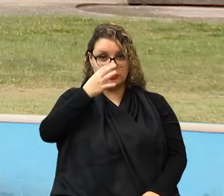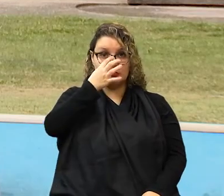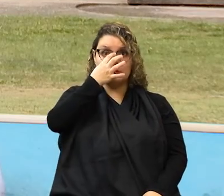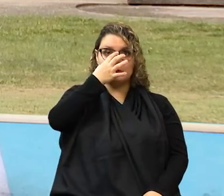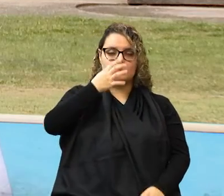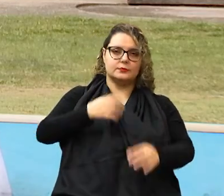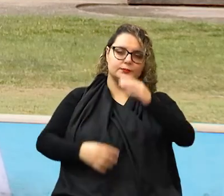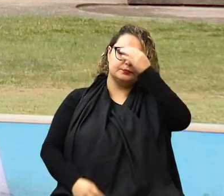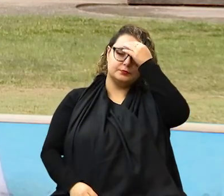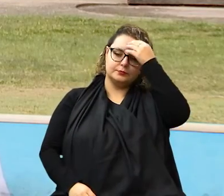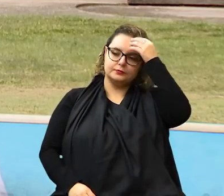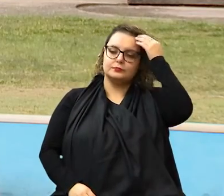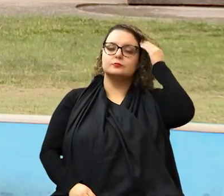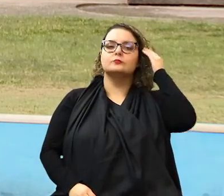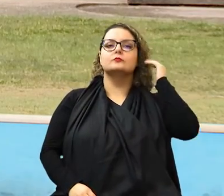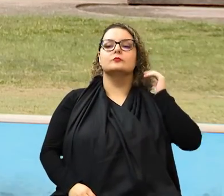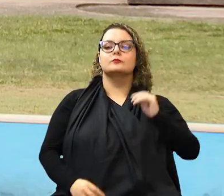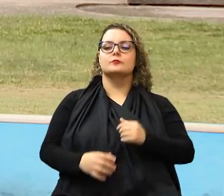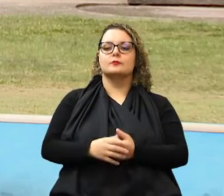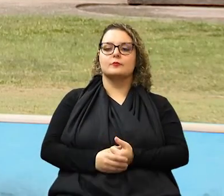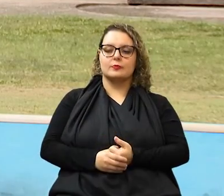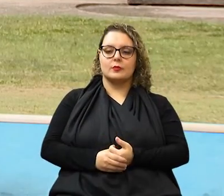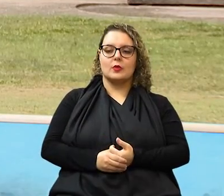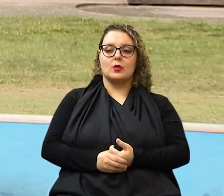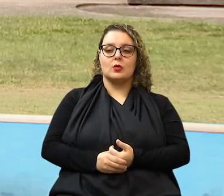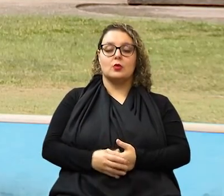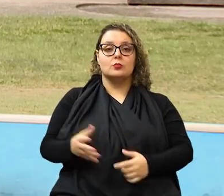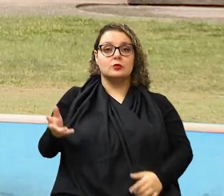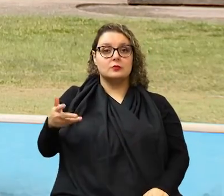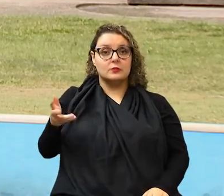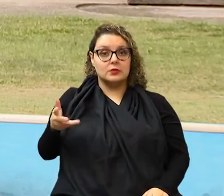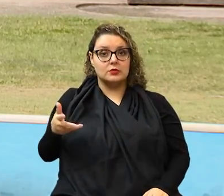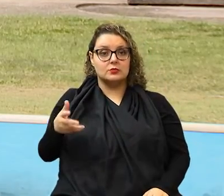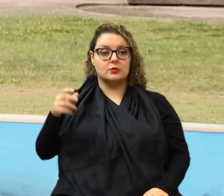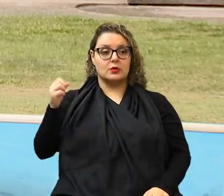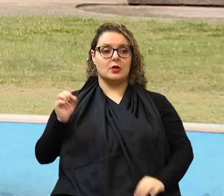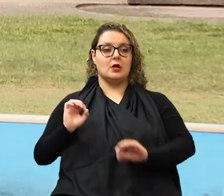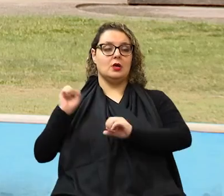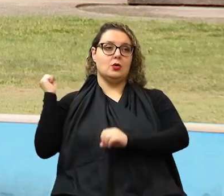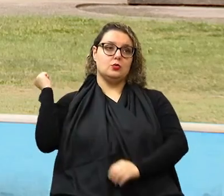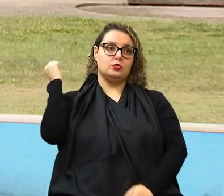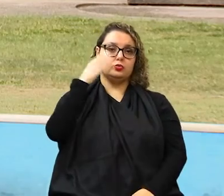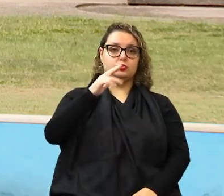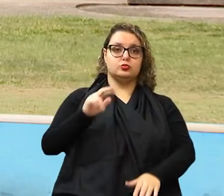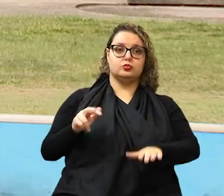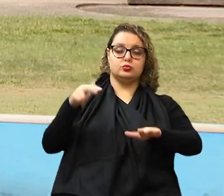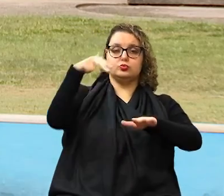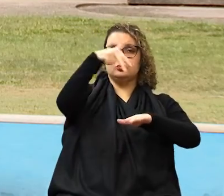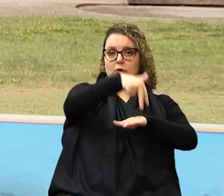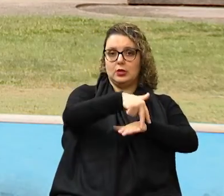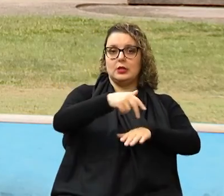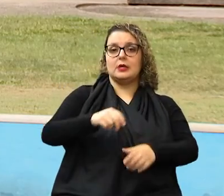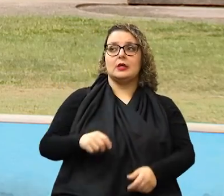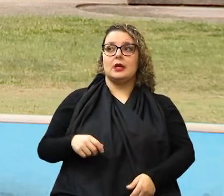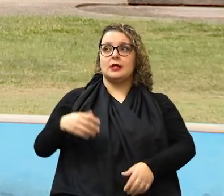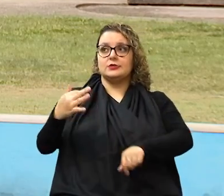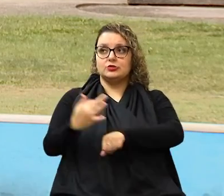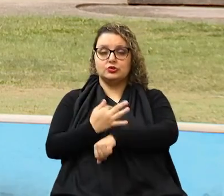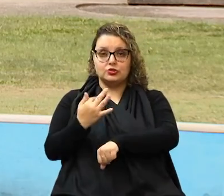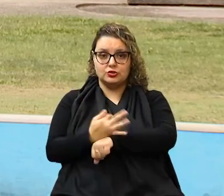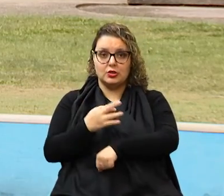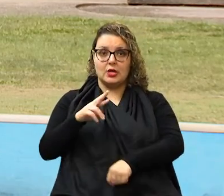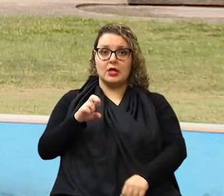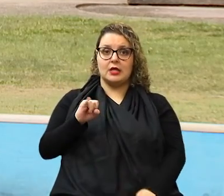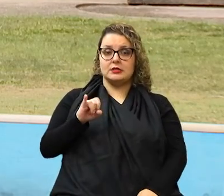dias. Eles são compostos por provas de velocidade, arremesso, salto e uma prova de